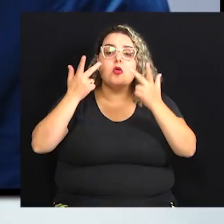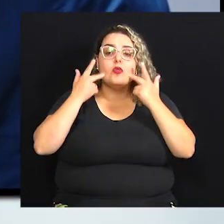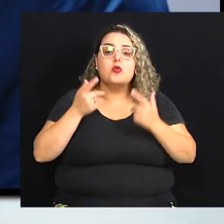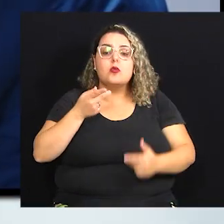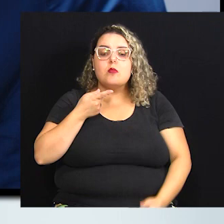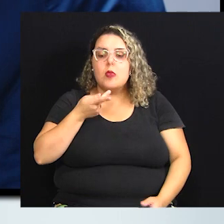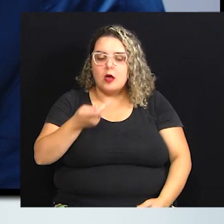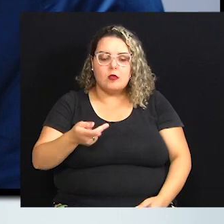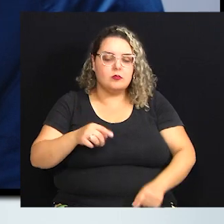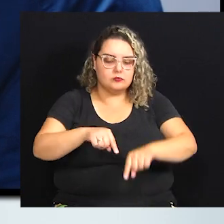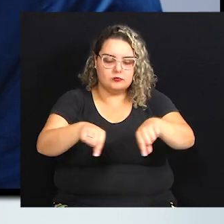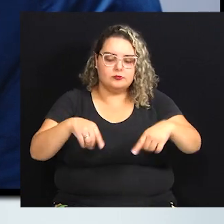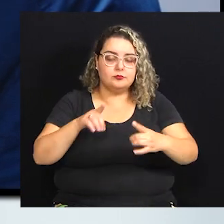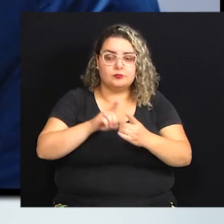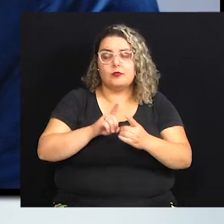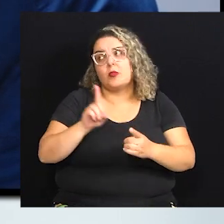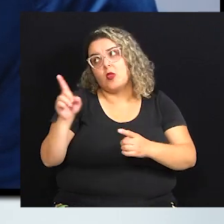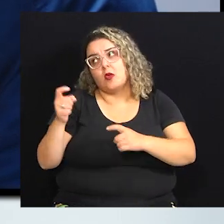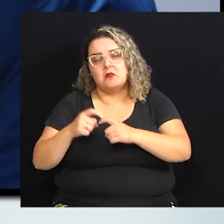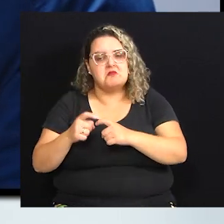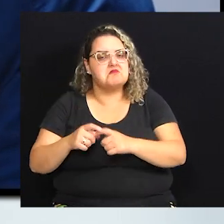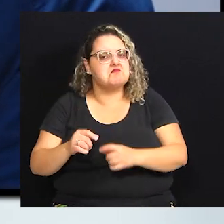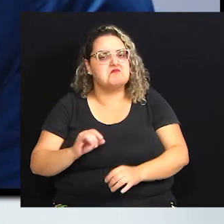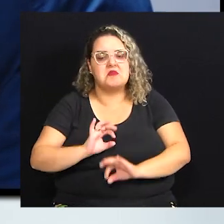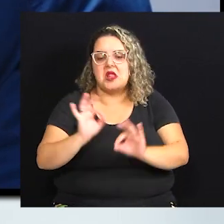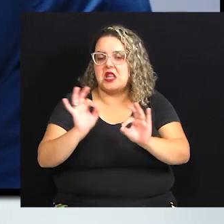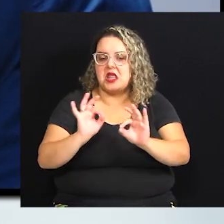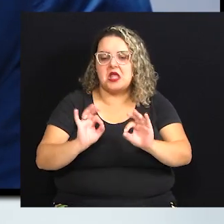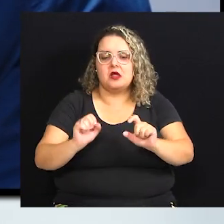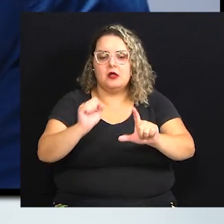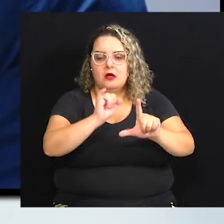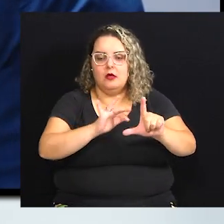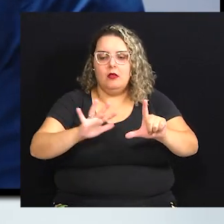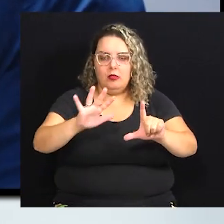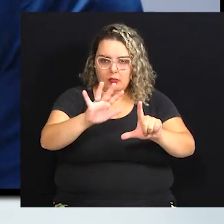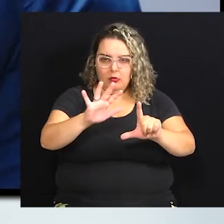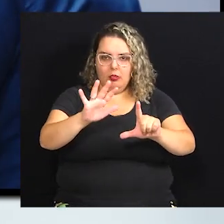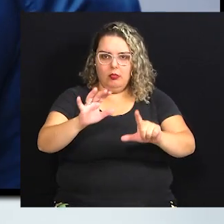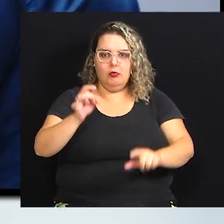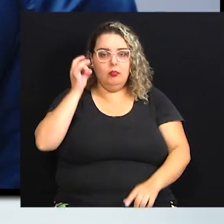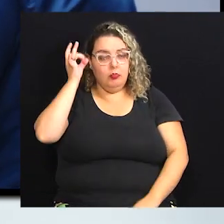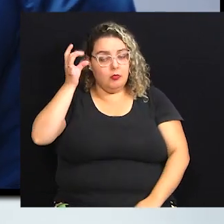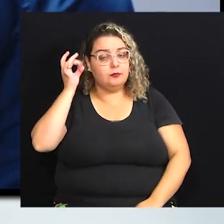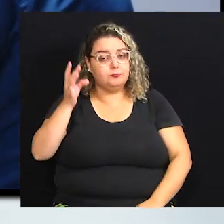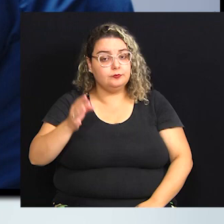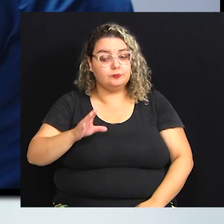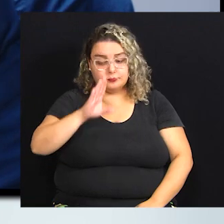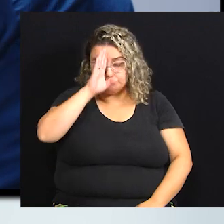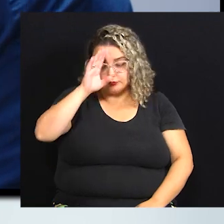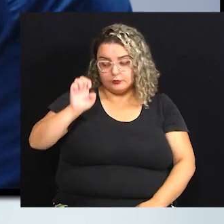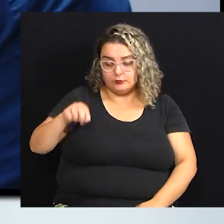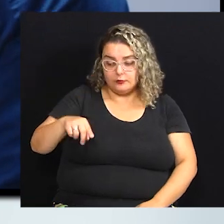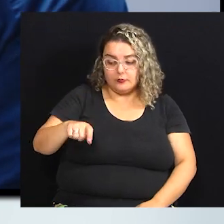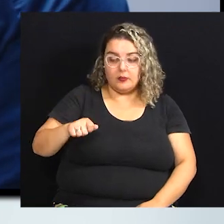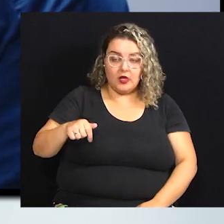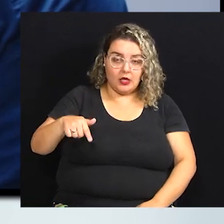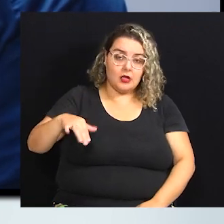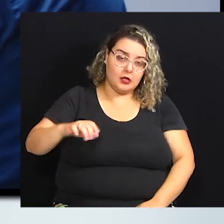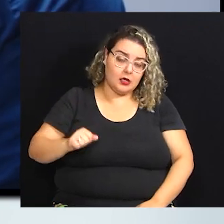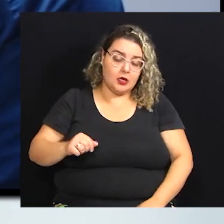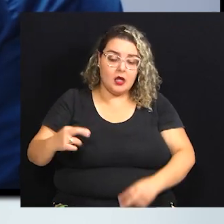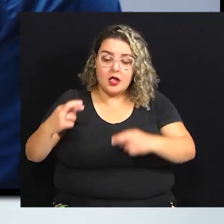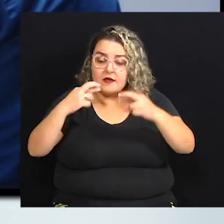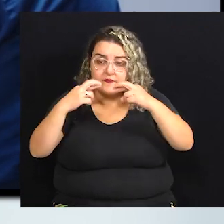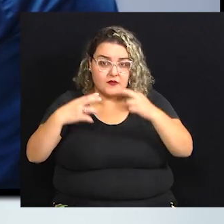no consultório e falar assim: ah, eu fui num outro médico e ele não me passou nenhum exame de imagem. O diagnóstico de dor de cabeça, principalmente enxaqueca, é um diagnóstico